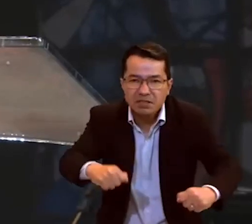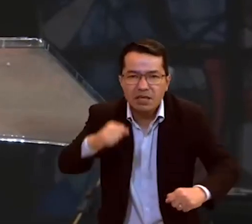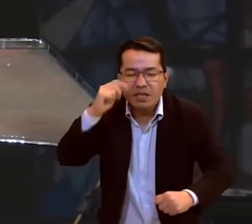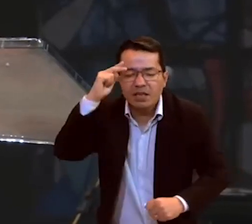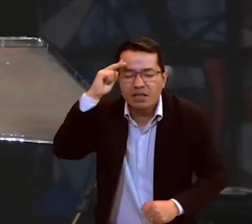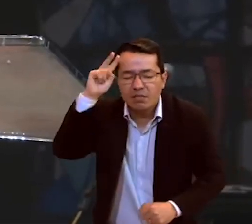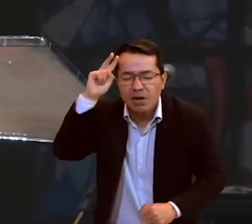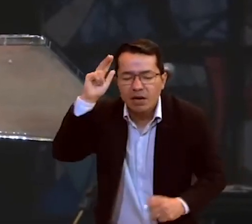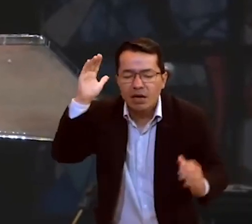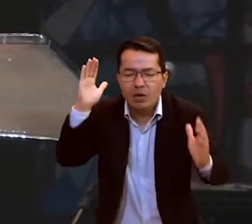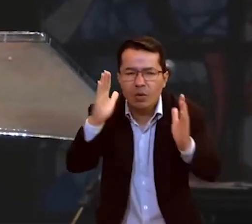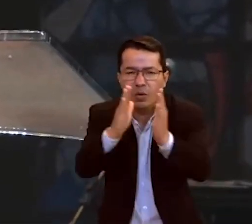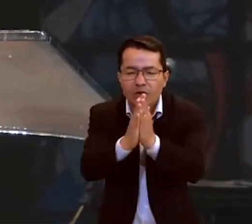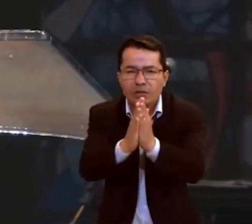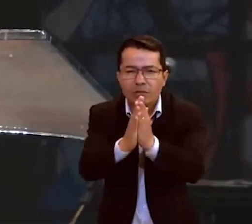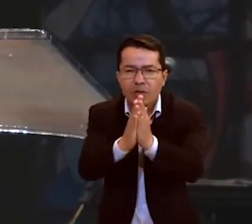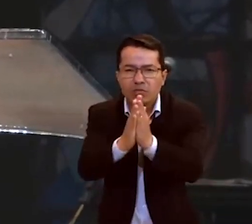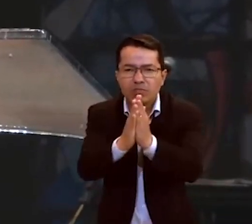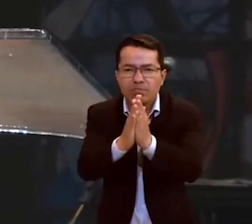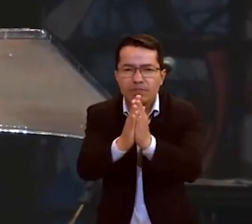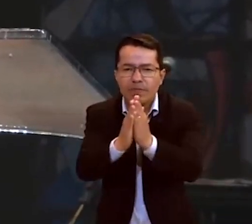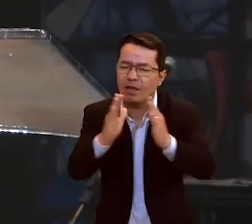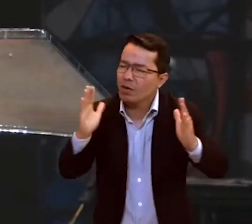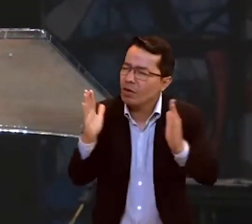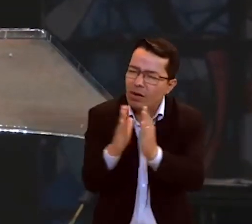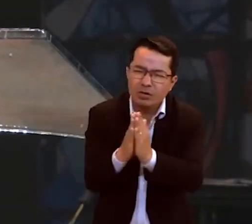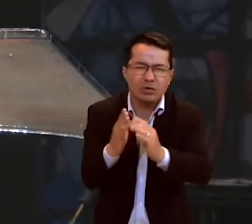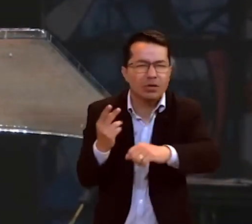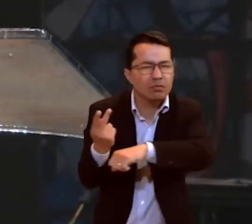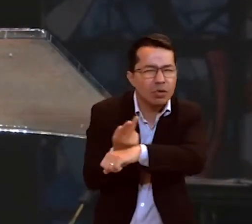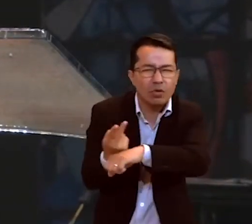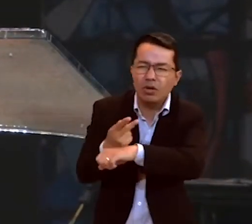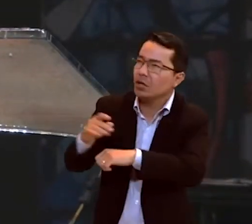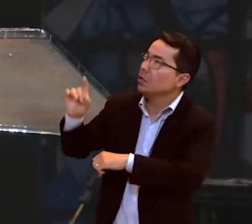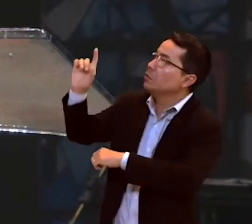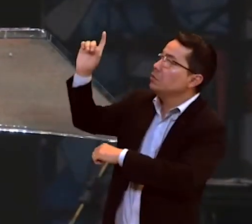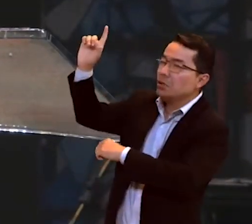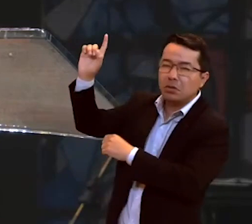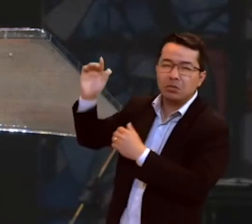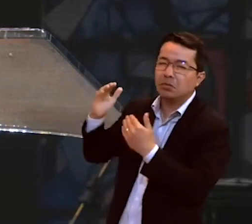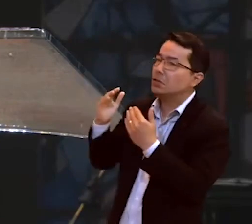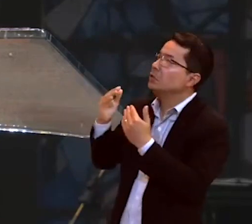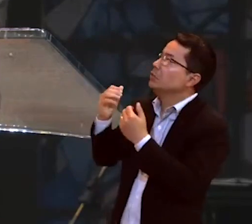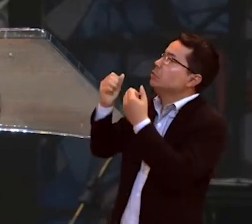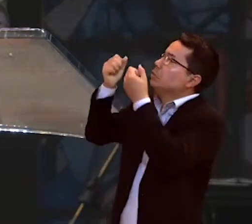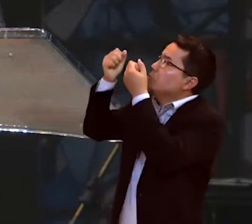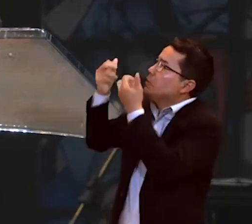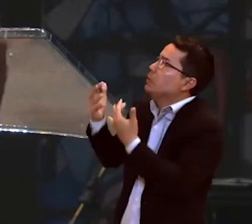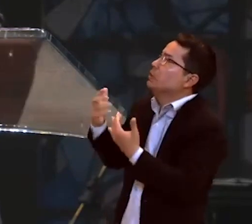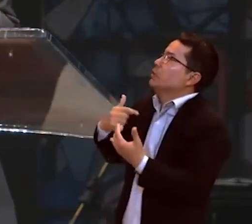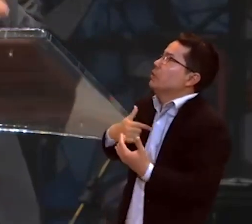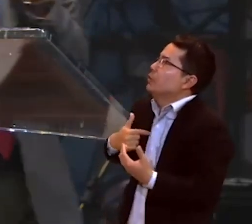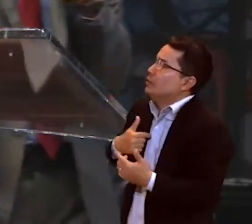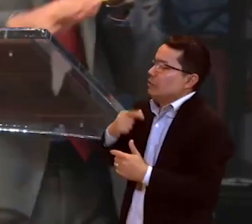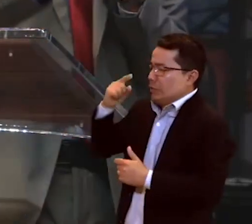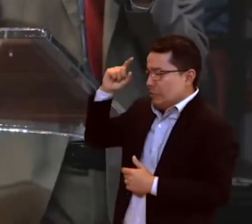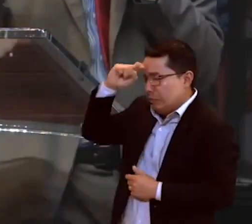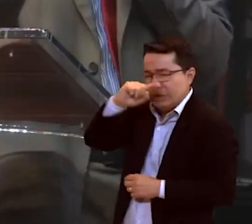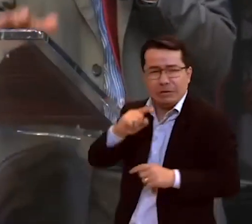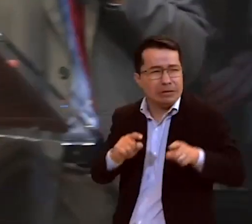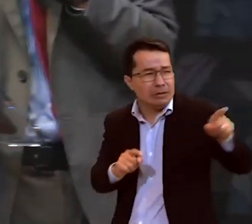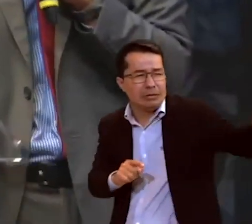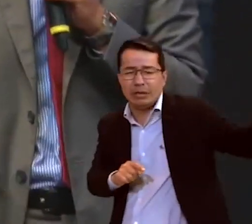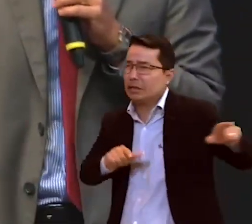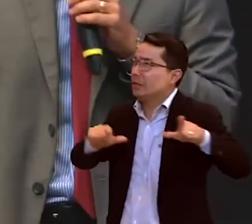joelho e orar. Buscar a Deus. E falar, Senhor, eu estou passando por isso aqui. Eu estou com uma dificuldade lá no meu trabalho que eu não sei